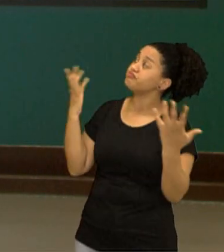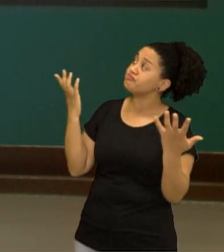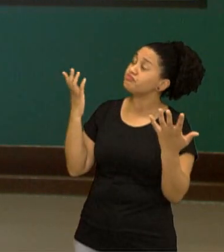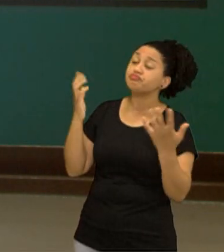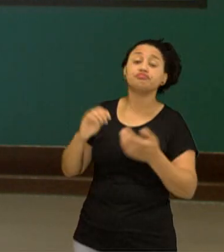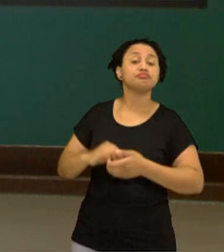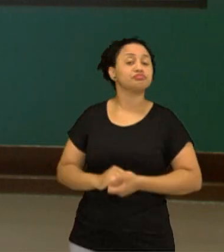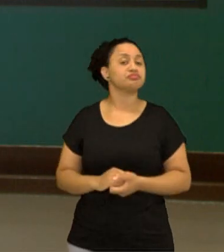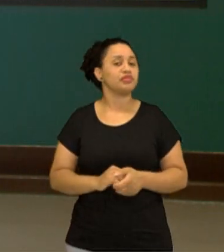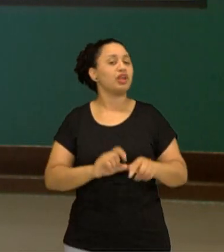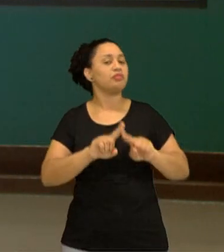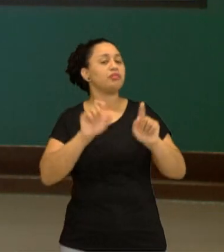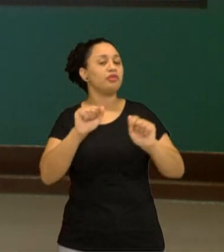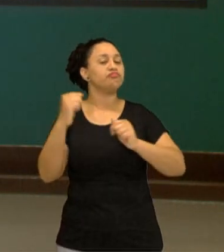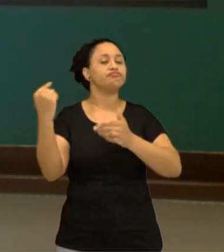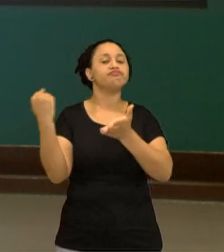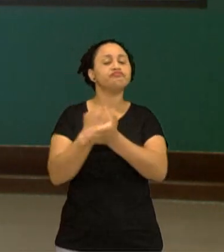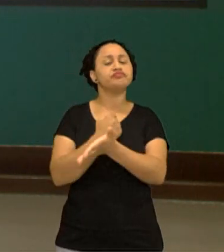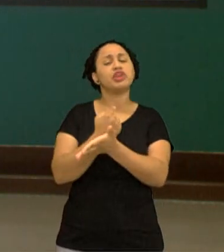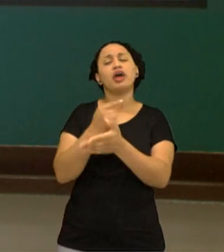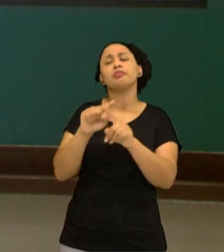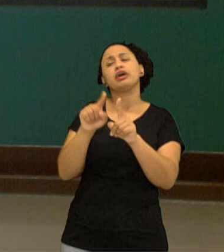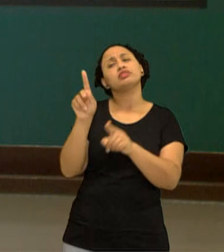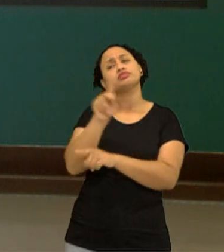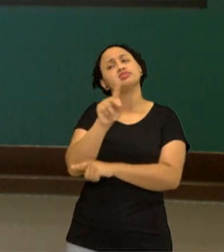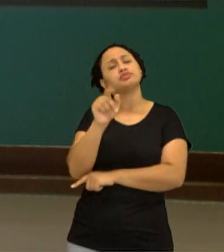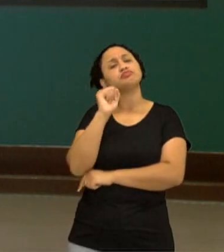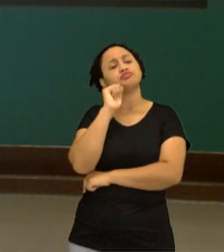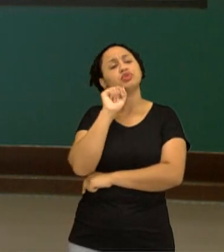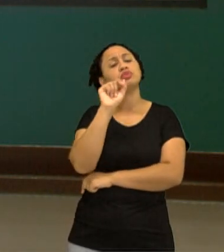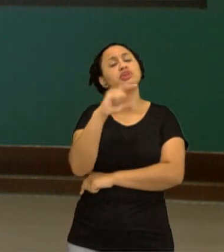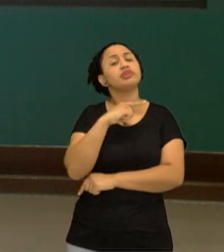para mim, mas Fabiano, o que tem a ver essas